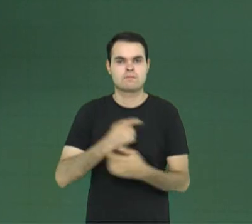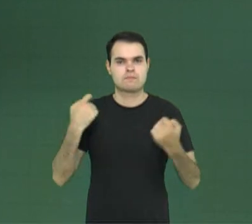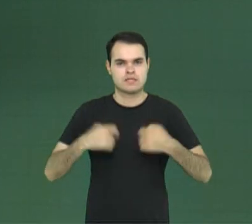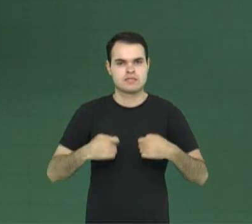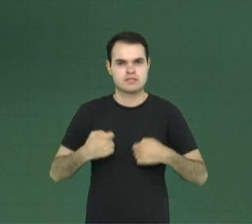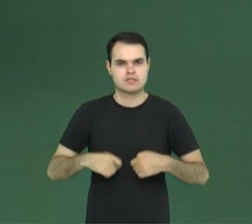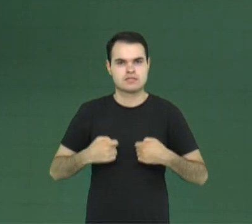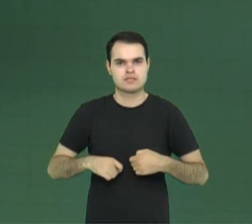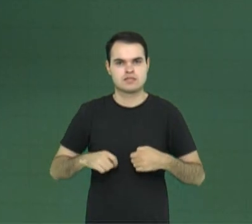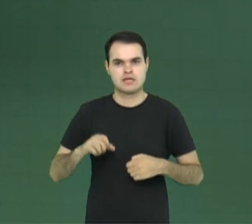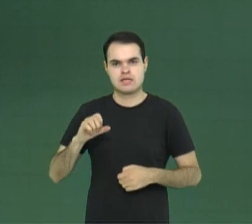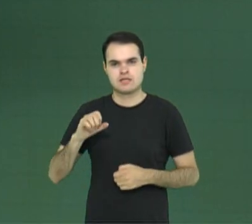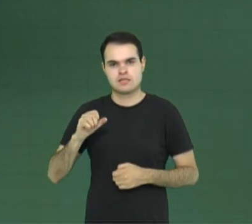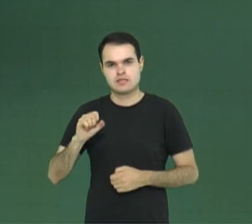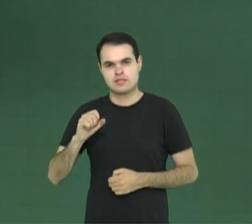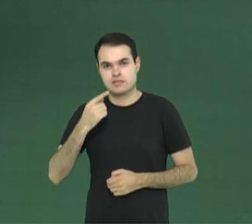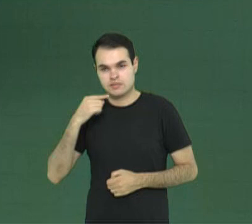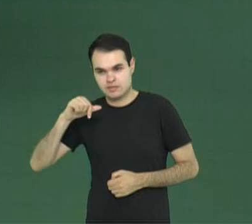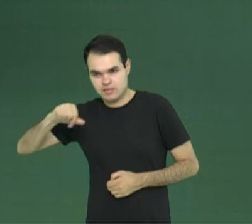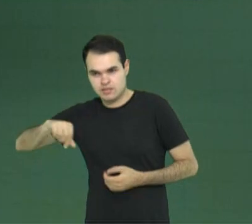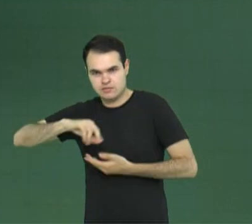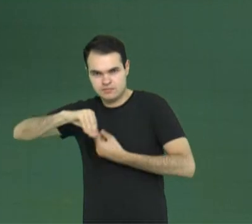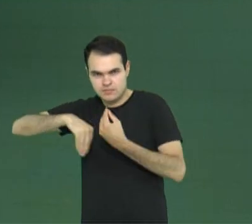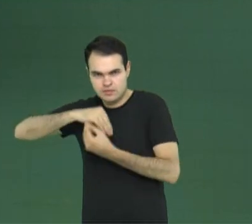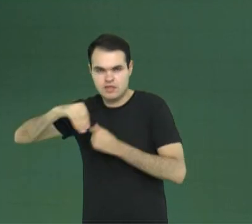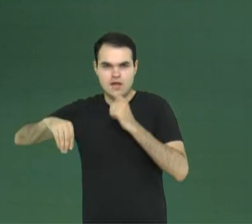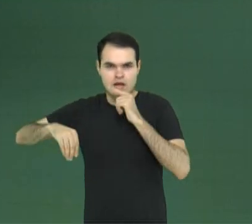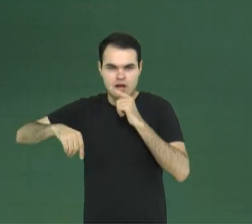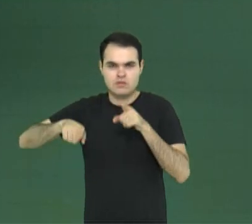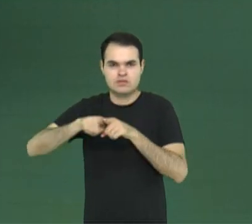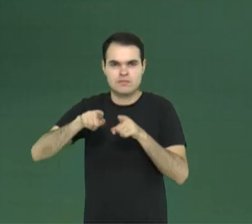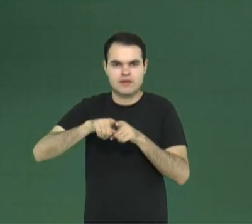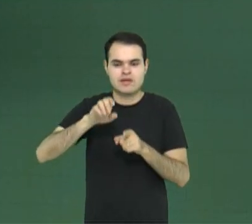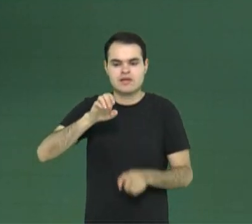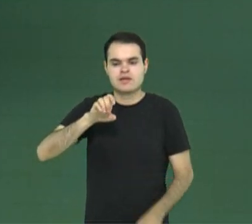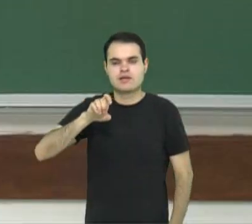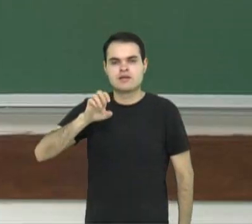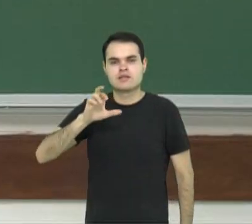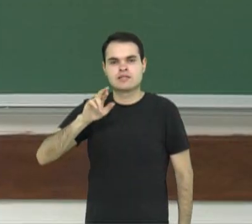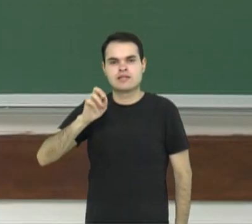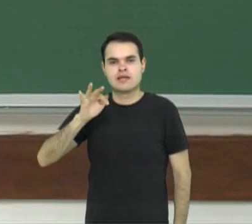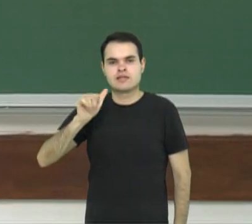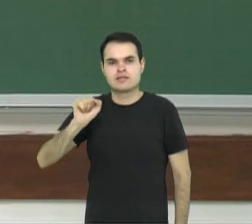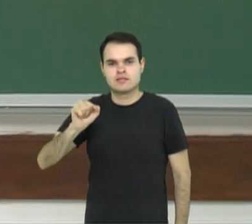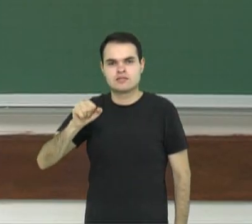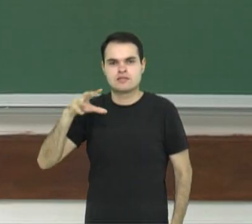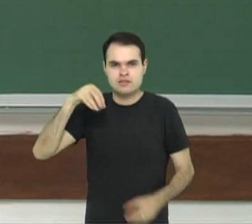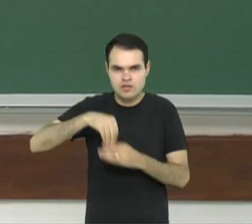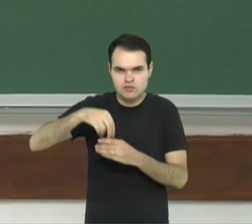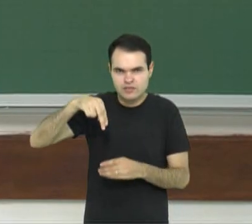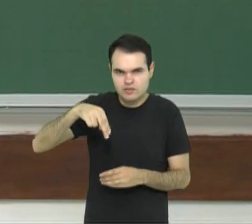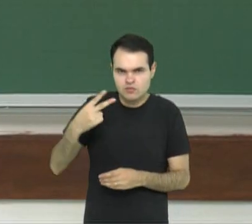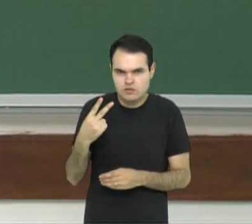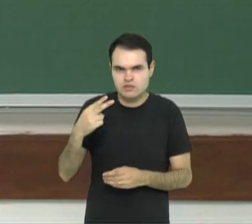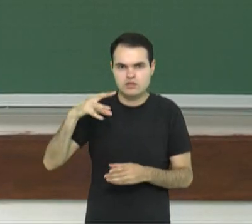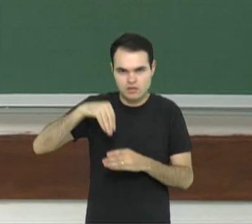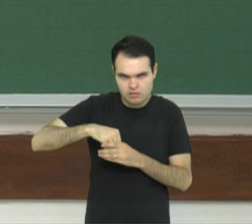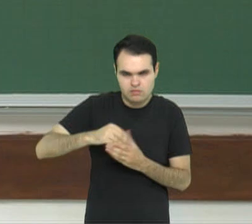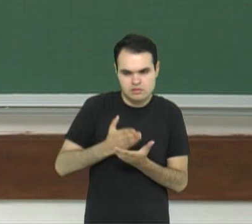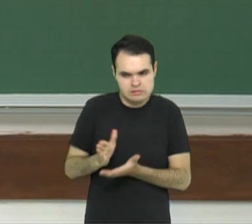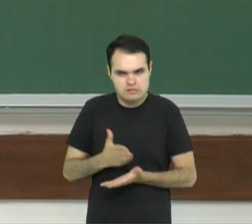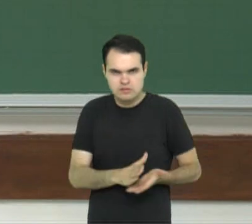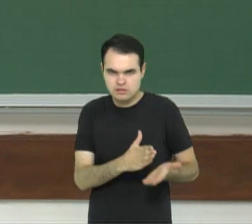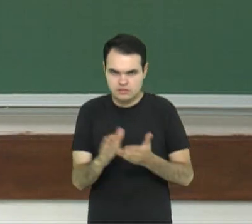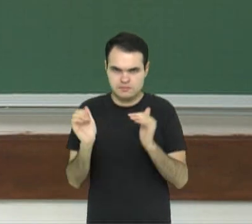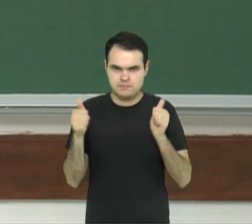remoção de sais, água e de excretas nitrogenadas, ou seja, excretas com nitrogênio.